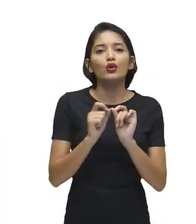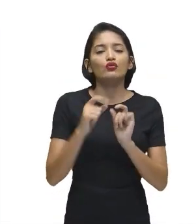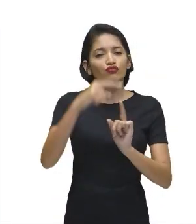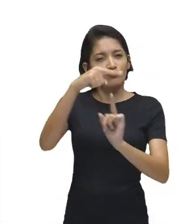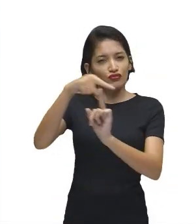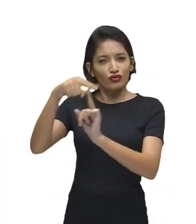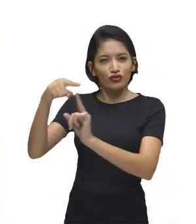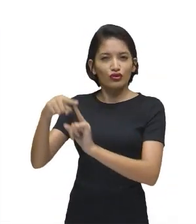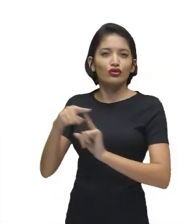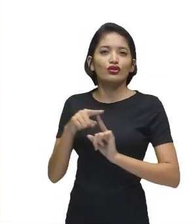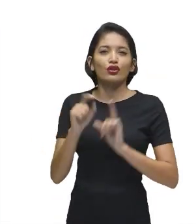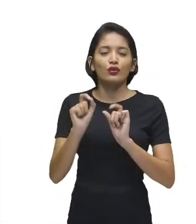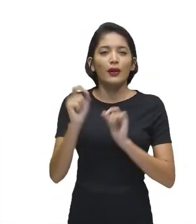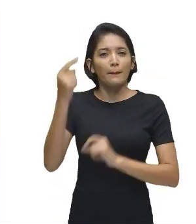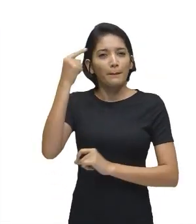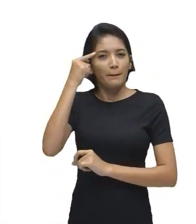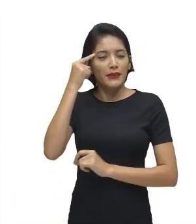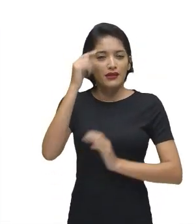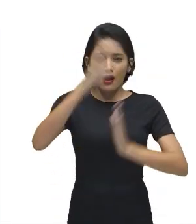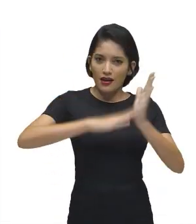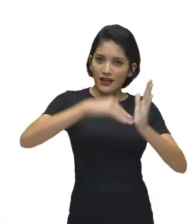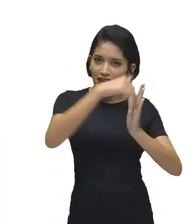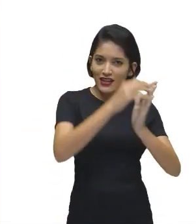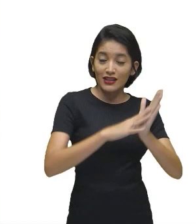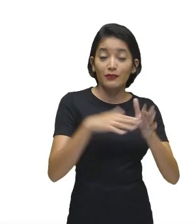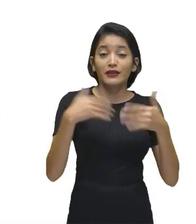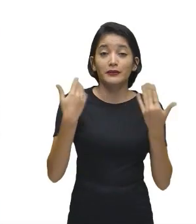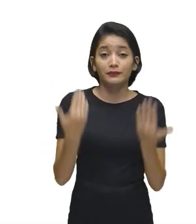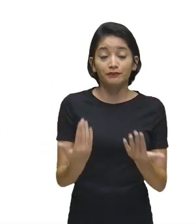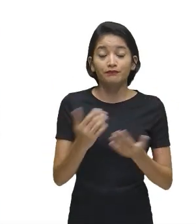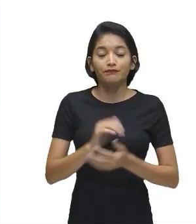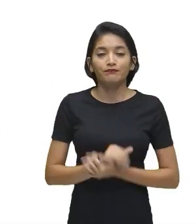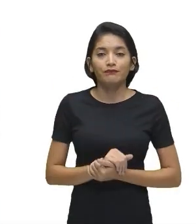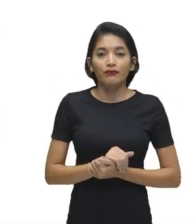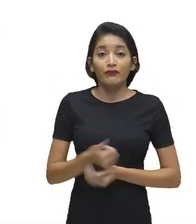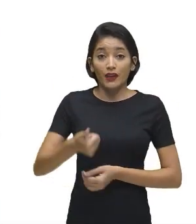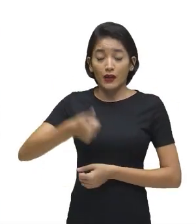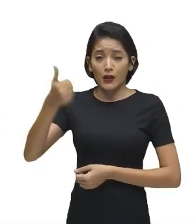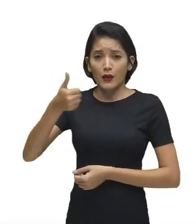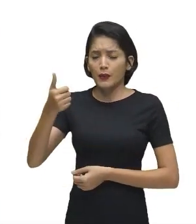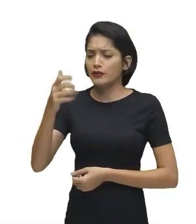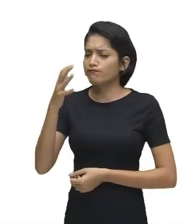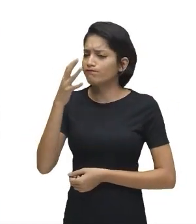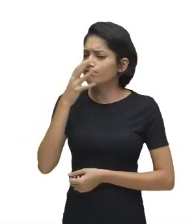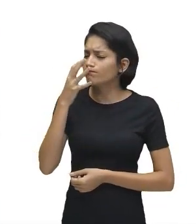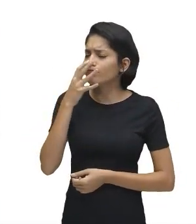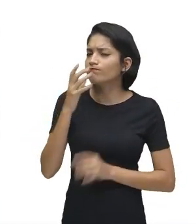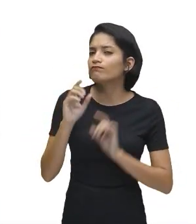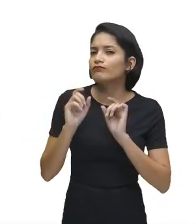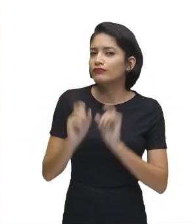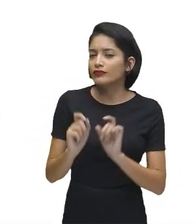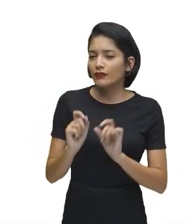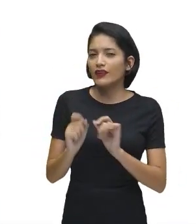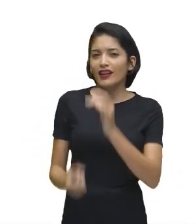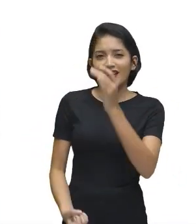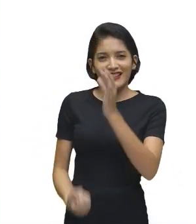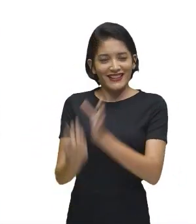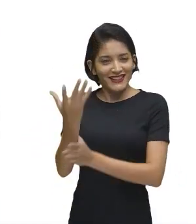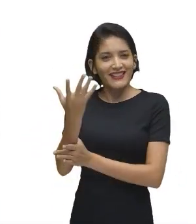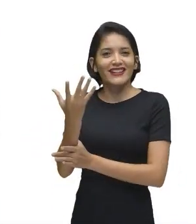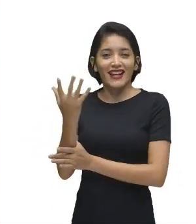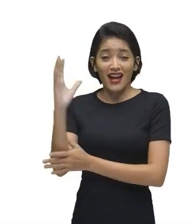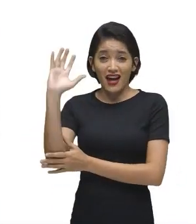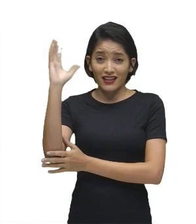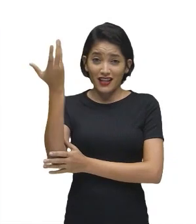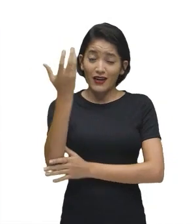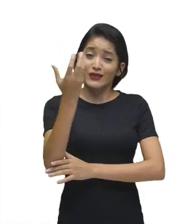uma nova forma de pintar. Então, os primeiros impressionistas, né, que eles assim criaram o movimento de